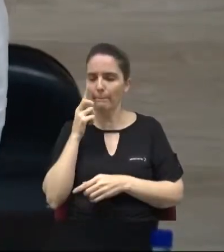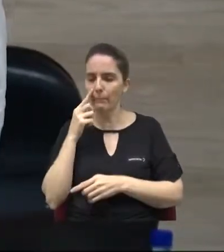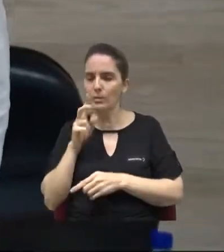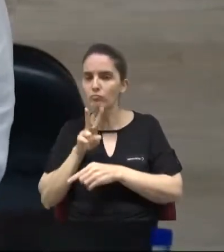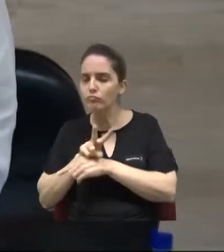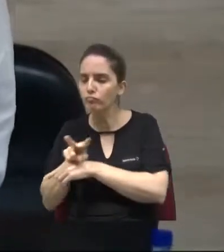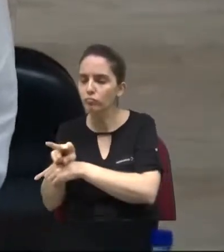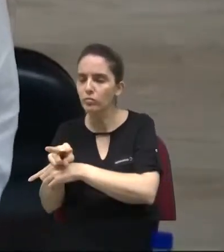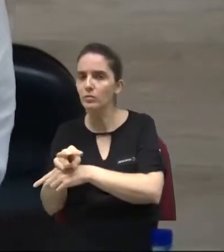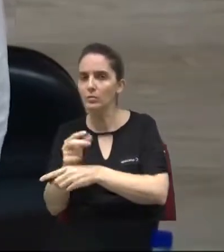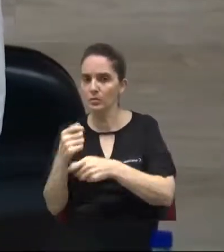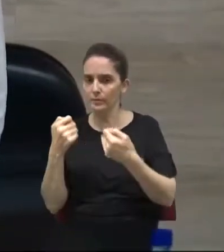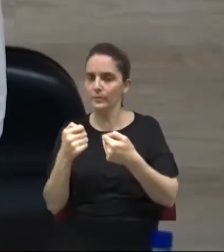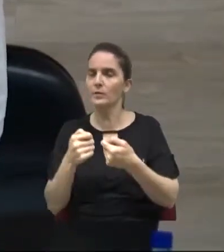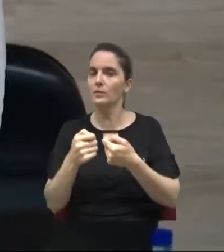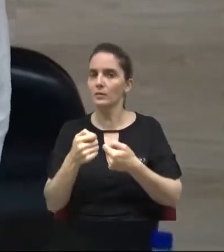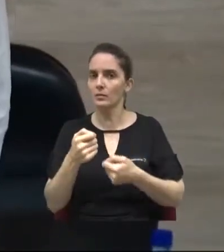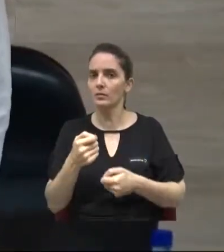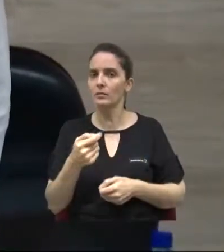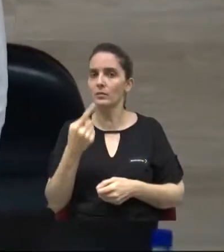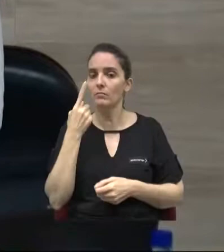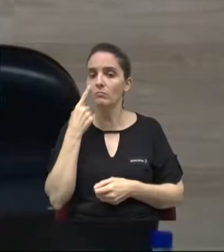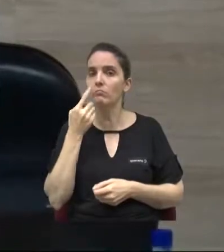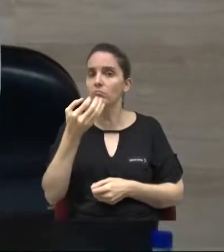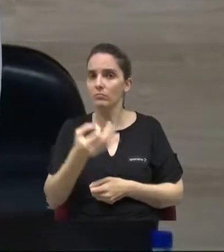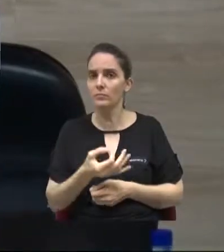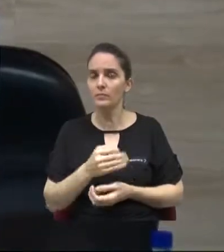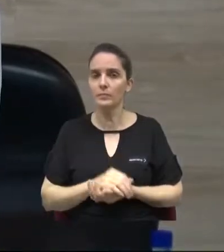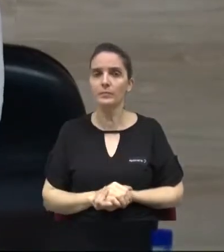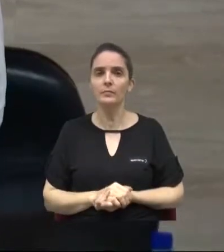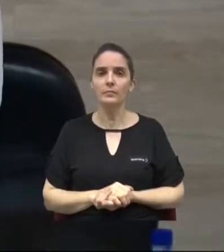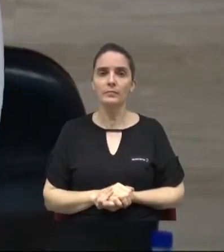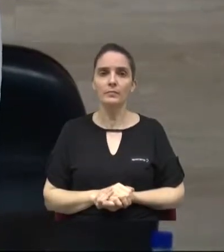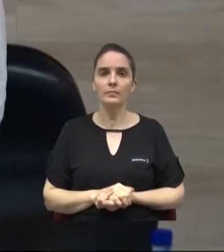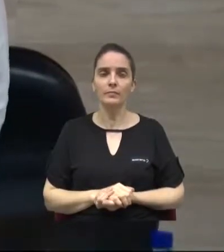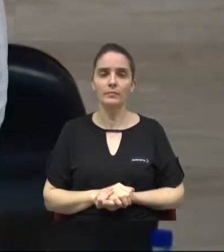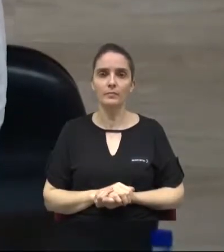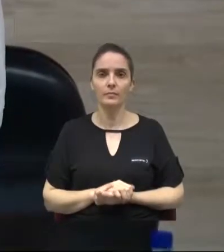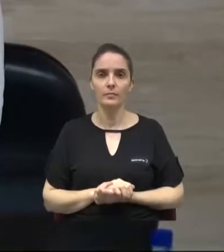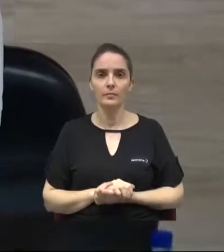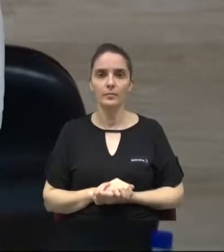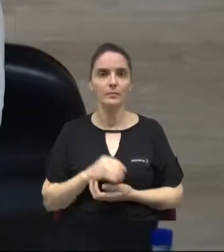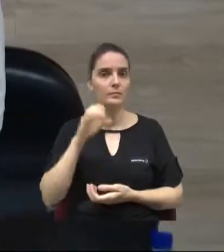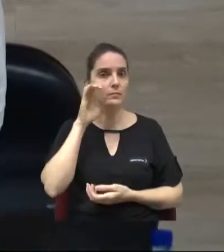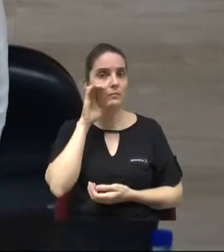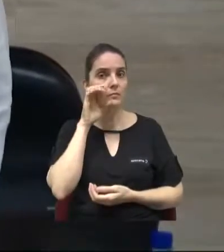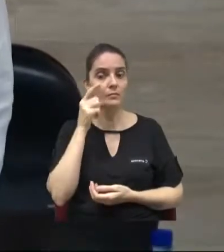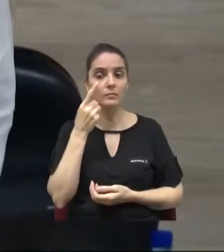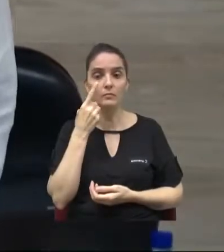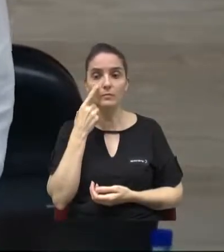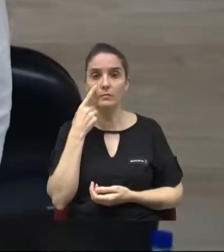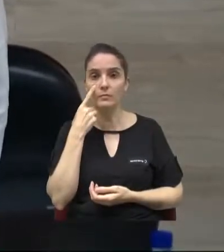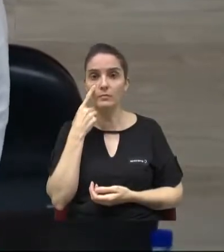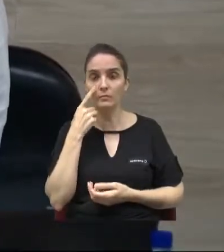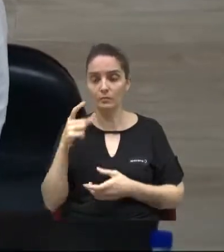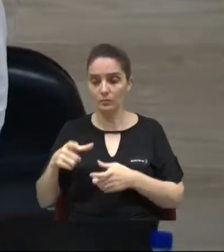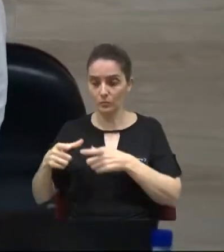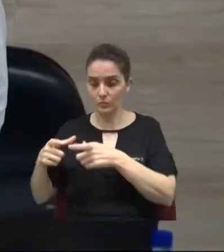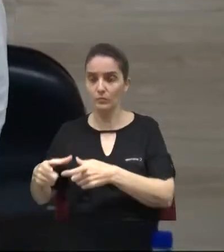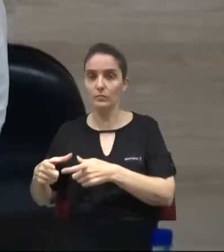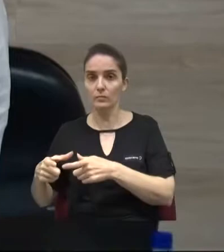possível, vereadora, a senhora passando o local, sei que a senhora não vai ter o nome da agente, mas a senhora passando o local, é